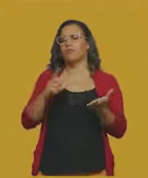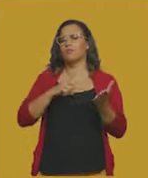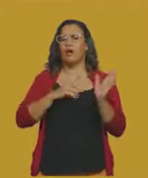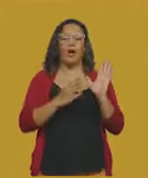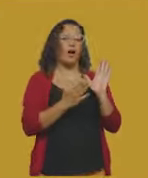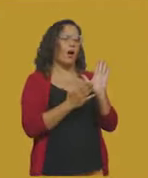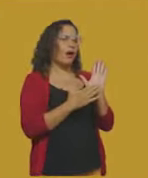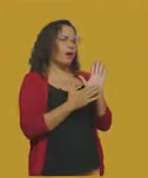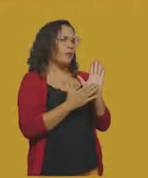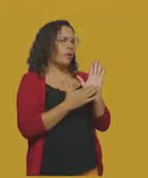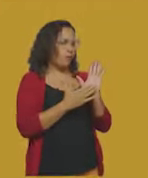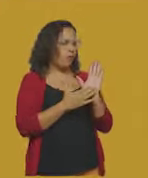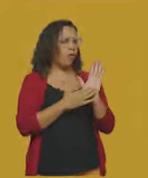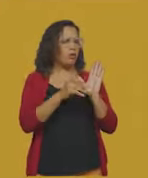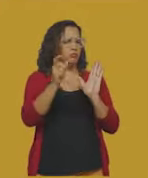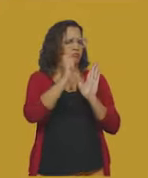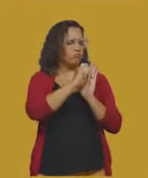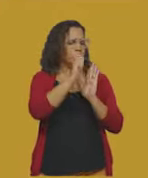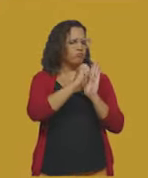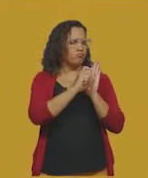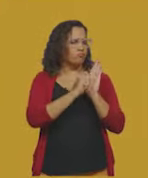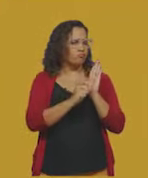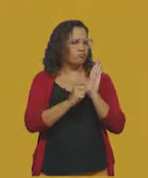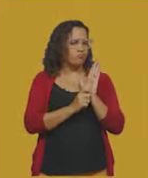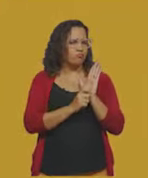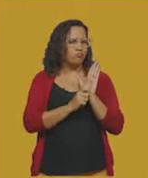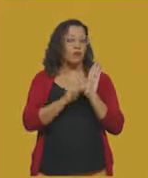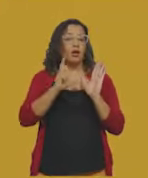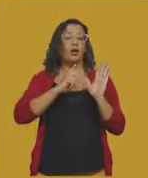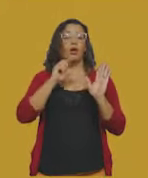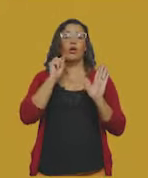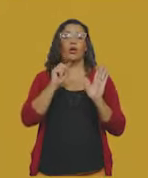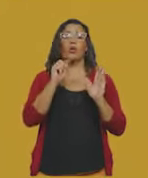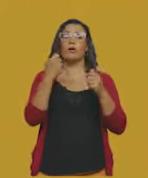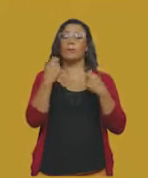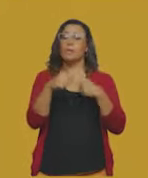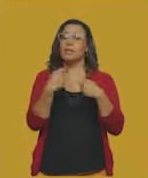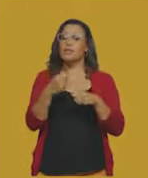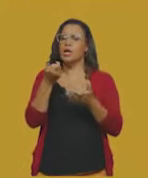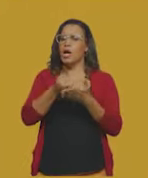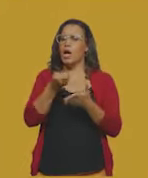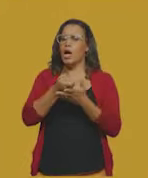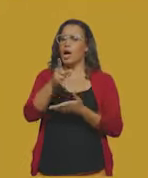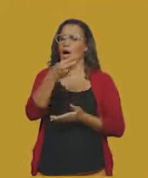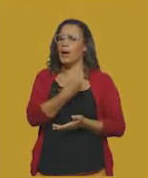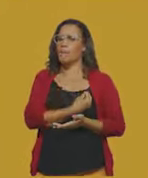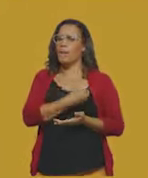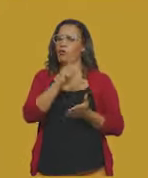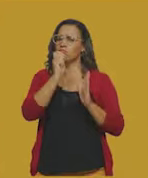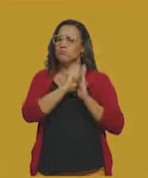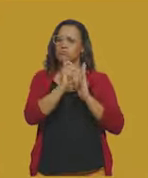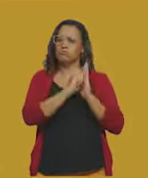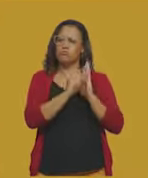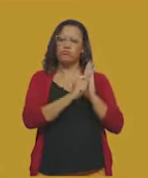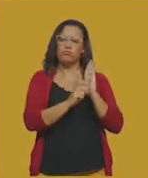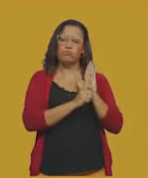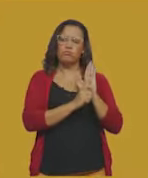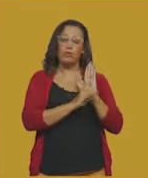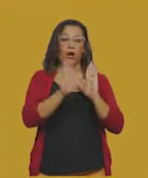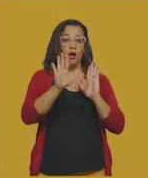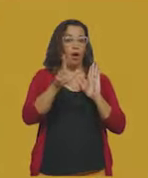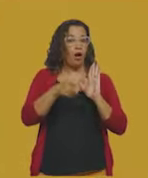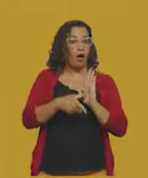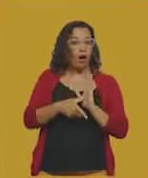proposta de intervenção, o Enem direciona o que deve estar presente nesta proposta. Mas antes de ver